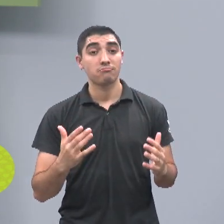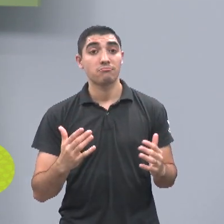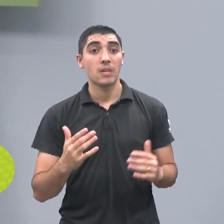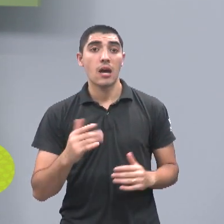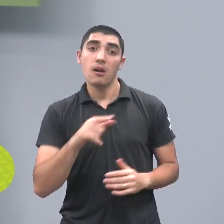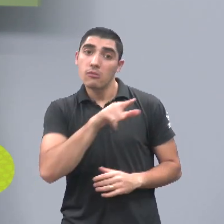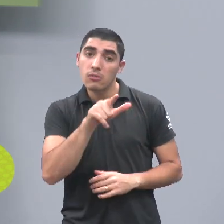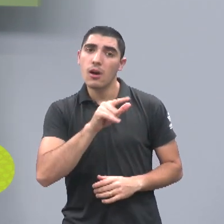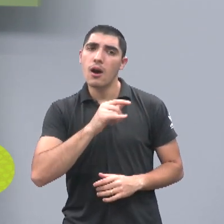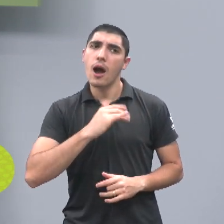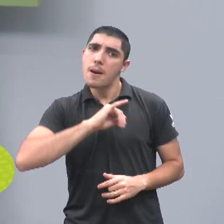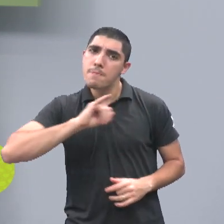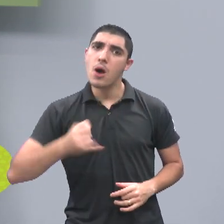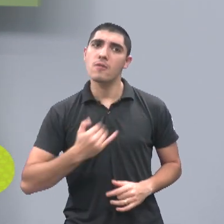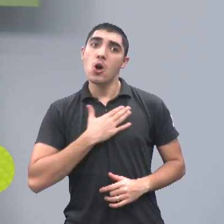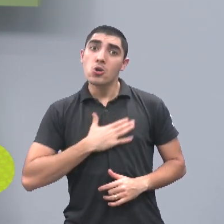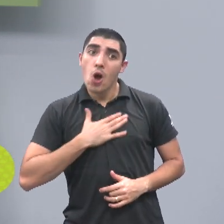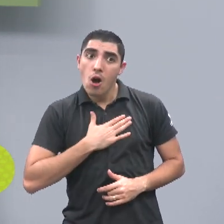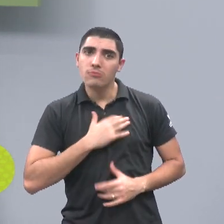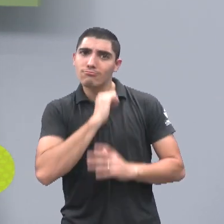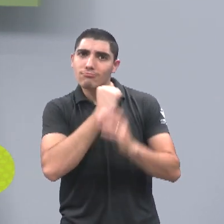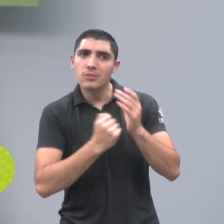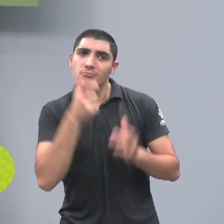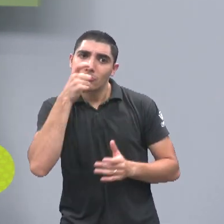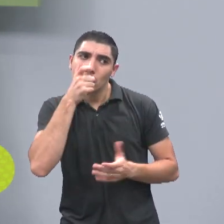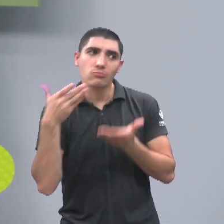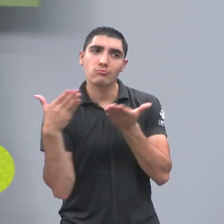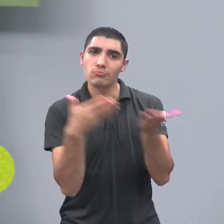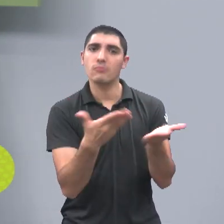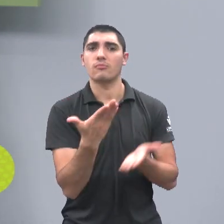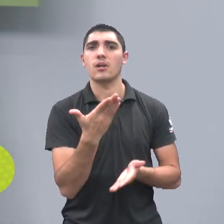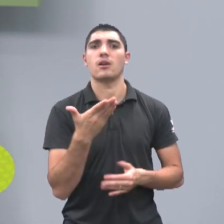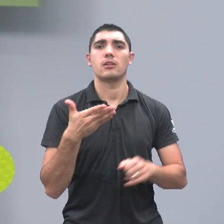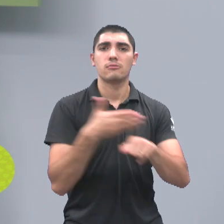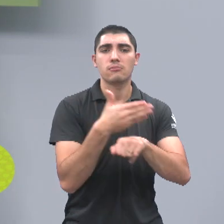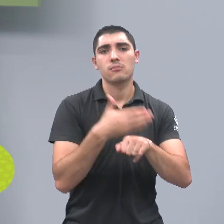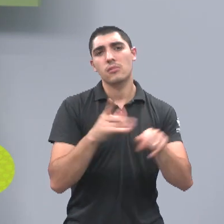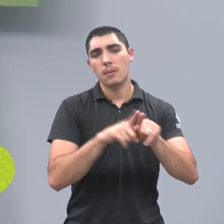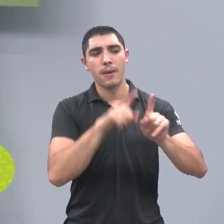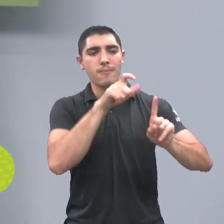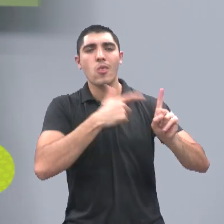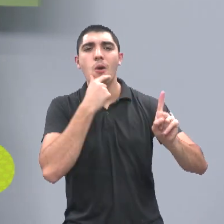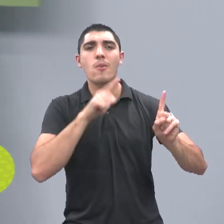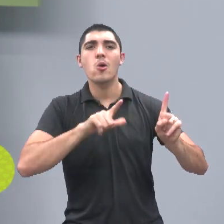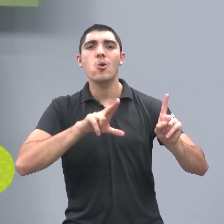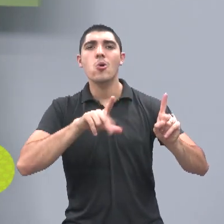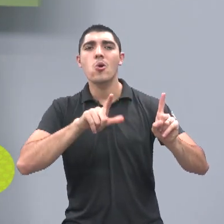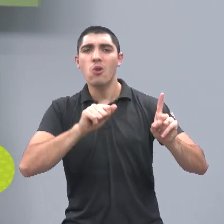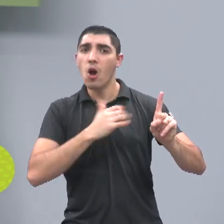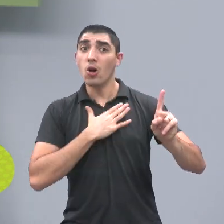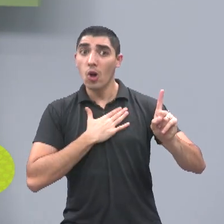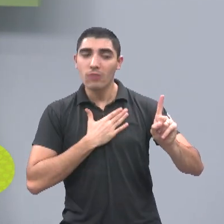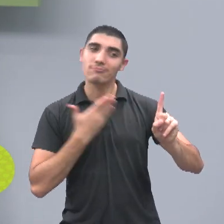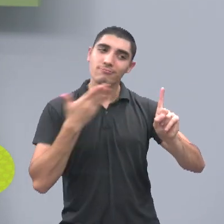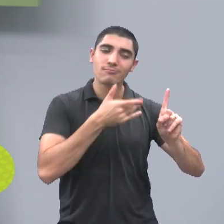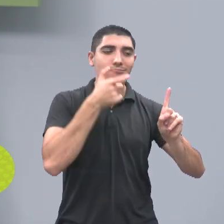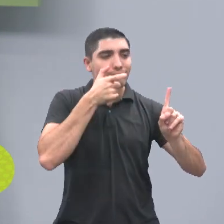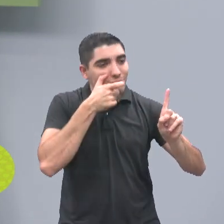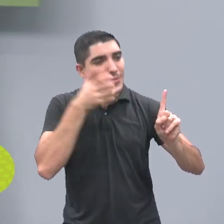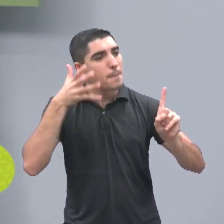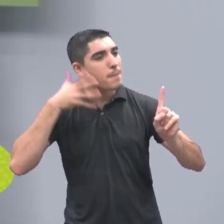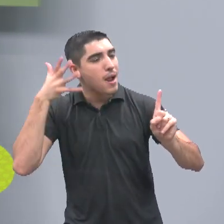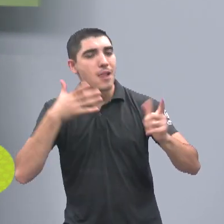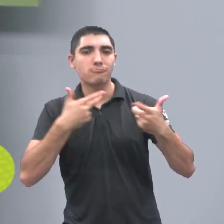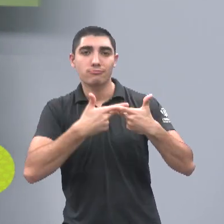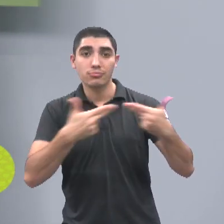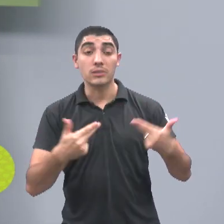Quem gostar de basquete, quem for até fã do Lula, enfim, tenta conferir lá. E aproveita aí a semana que vai